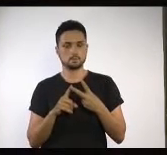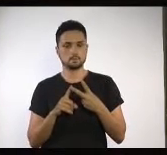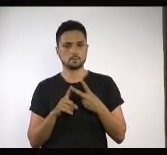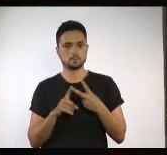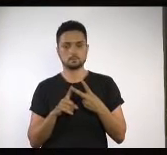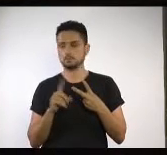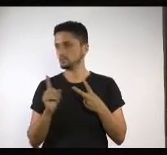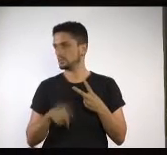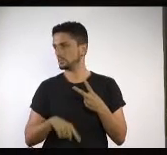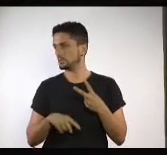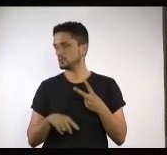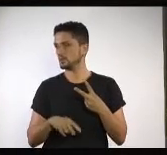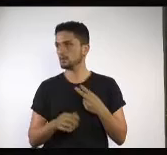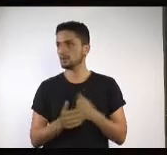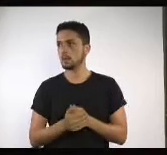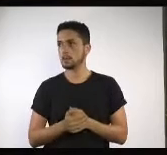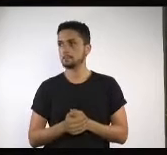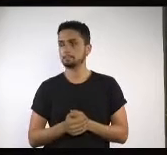mais absoluta